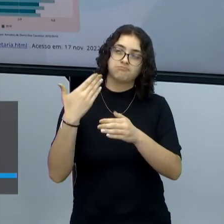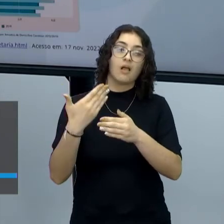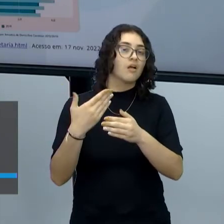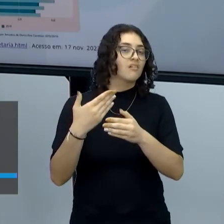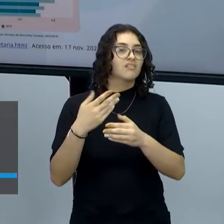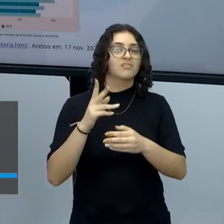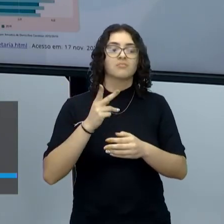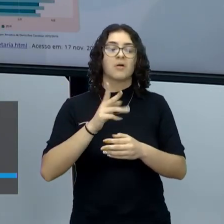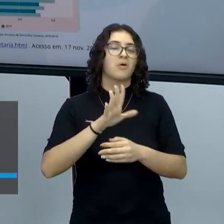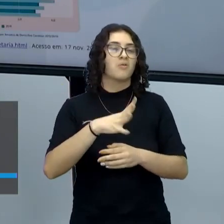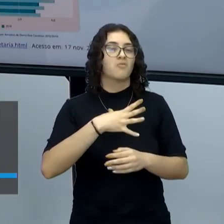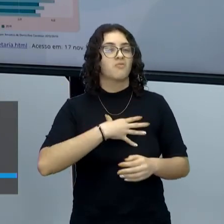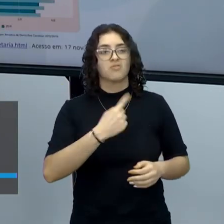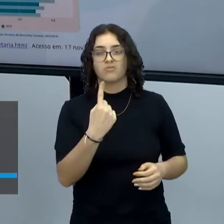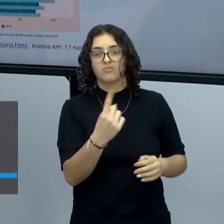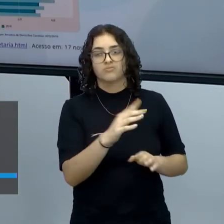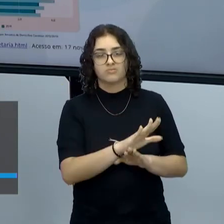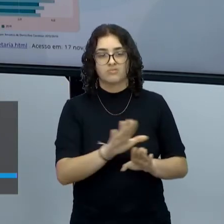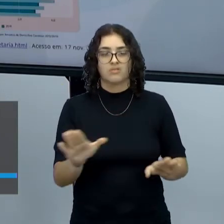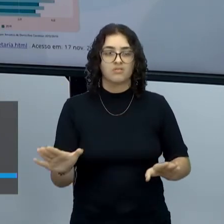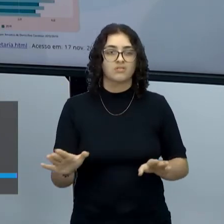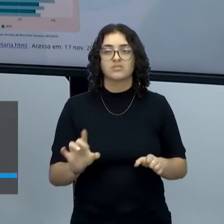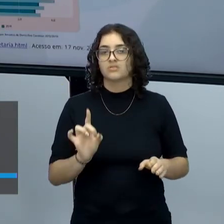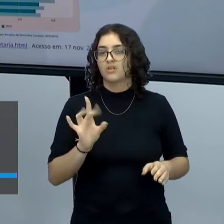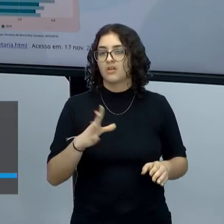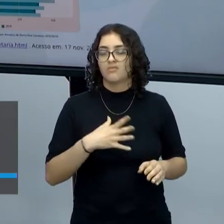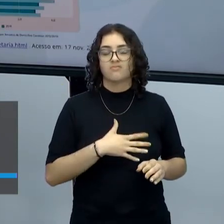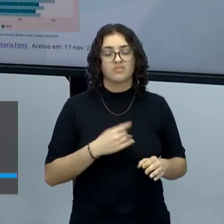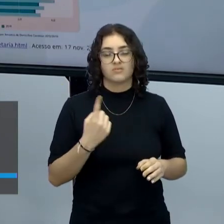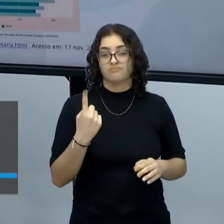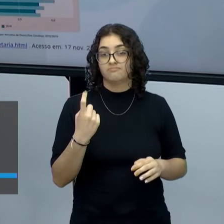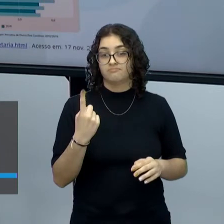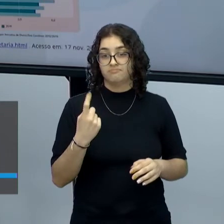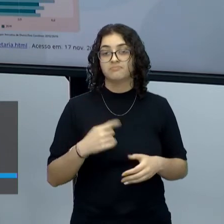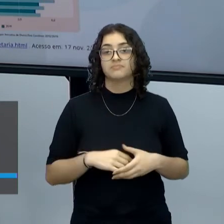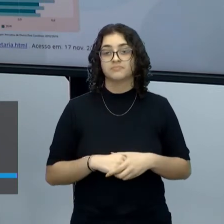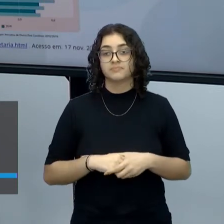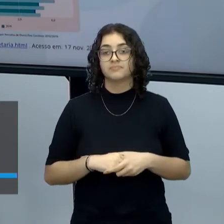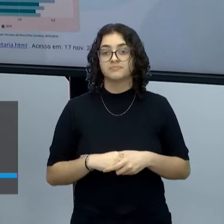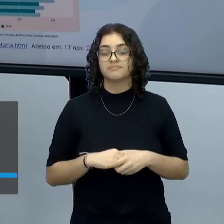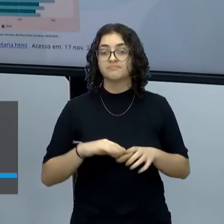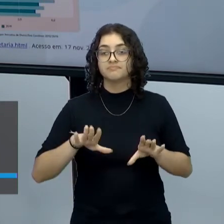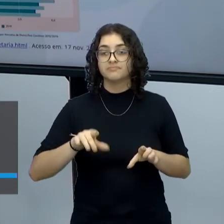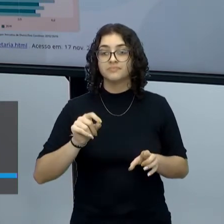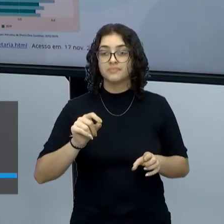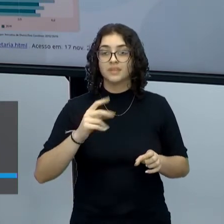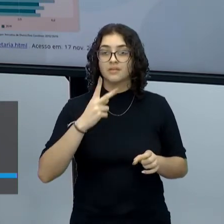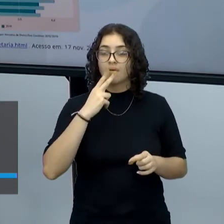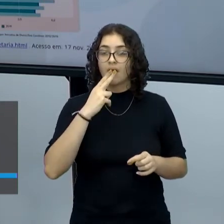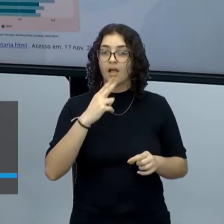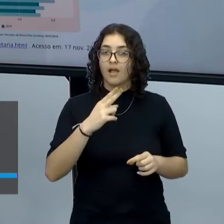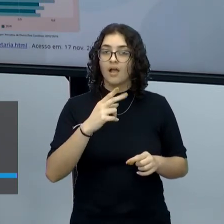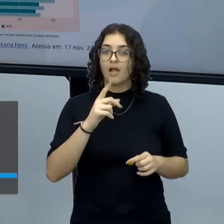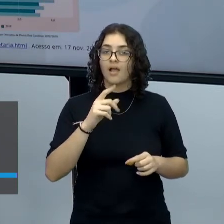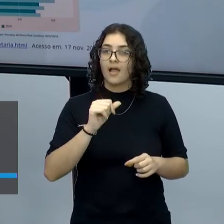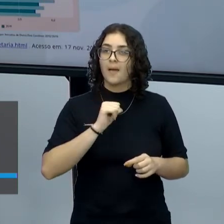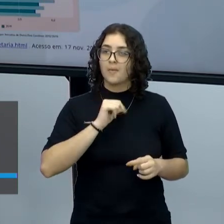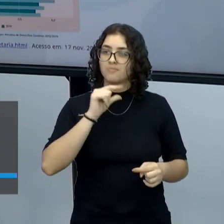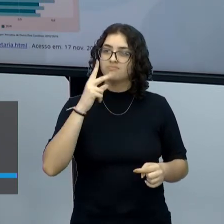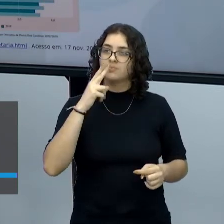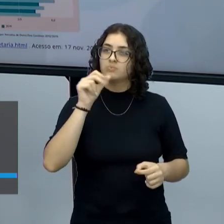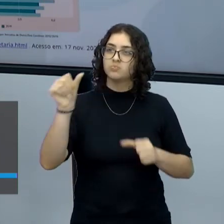vezes acabam definindo de ter um único filho e fica com esse único filho, ou seja, a tendência virou, e virou bastante,